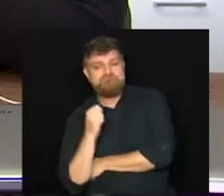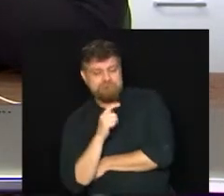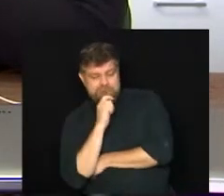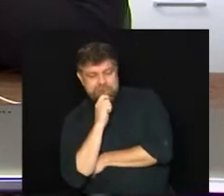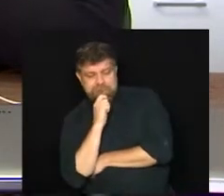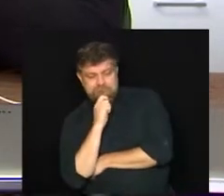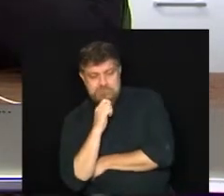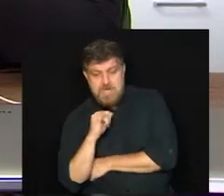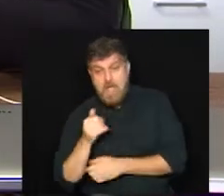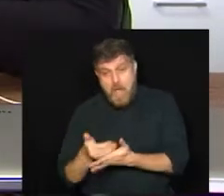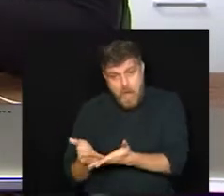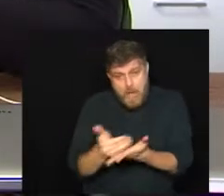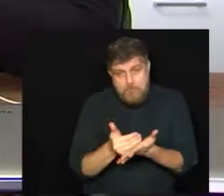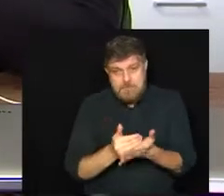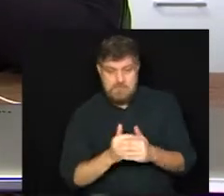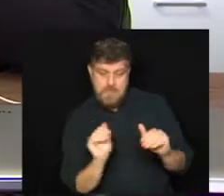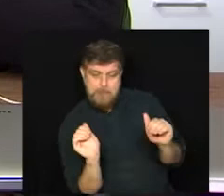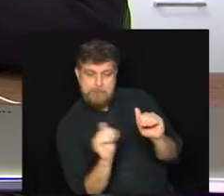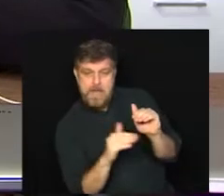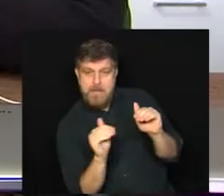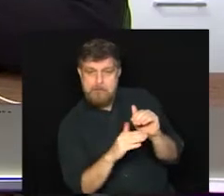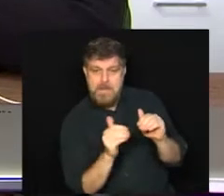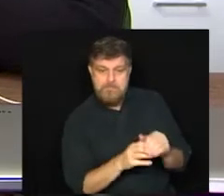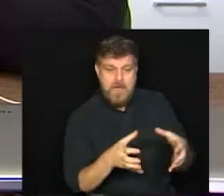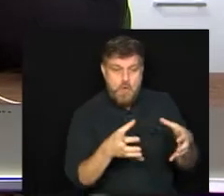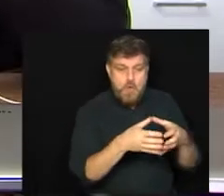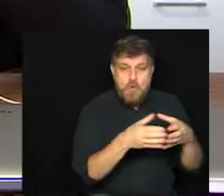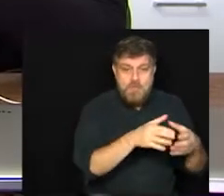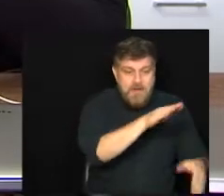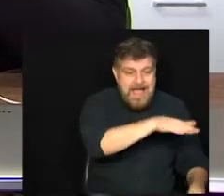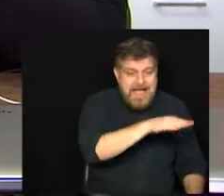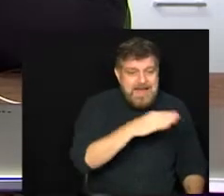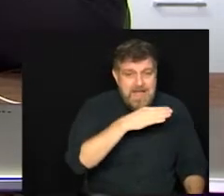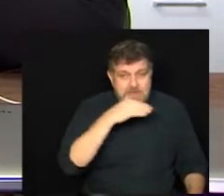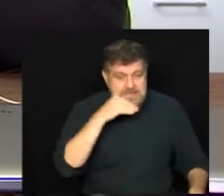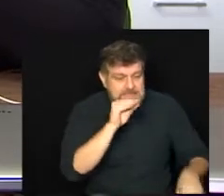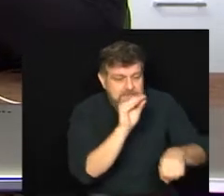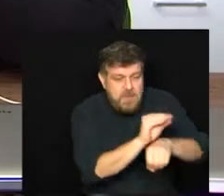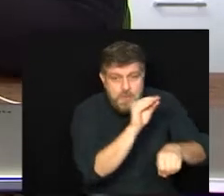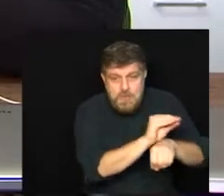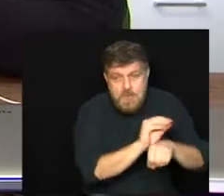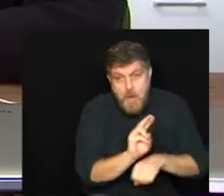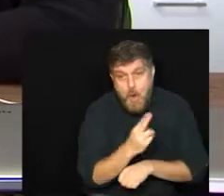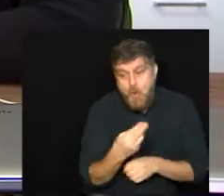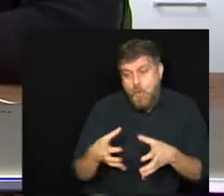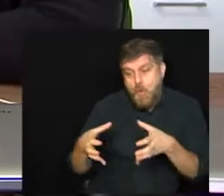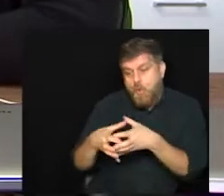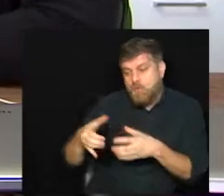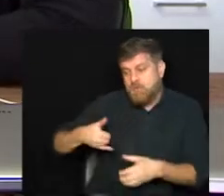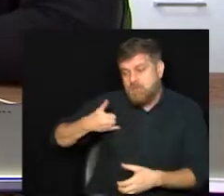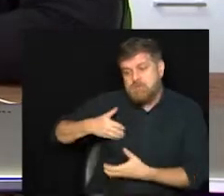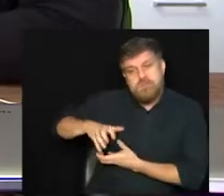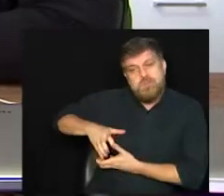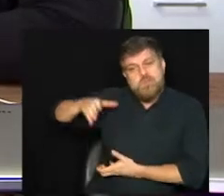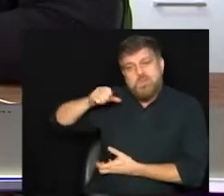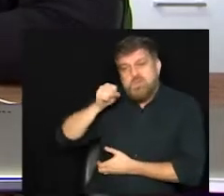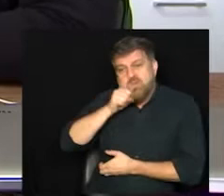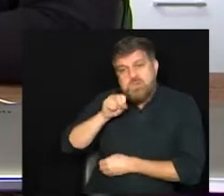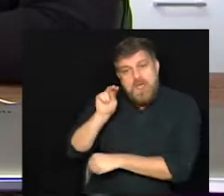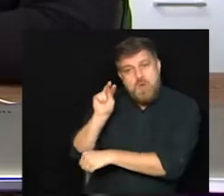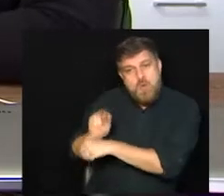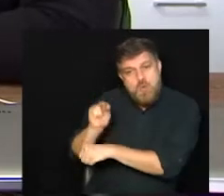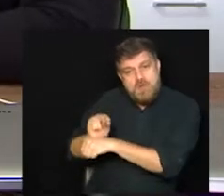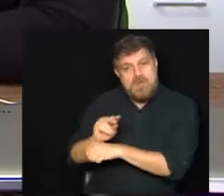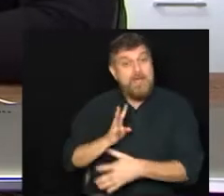parte do meu imposto para o Fundo da Criança e do Adolescente, do Estatuto da Criança e do Adolescente, ou para o Fundo do Idoso. Então, eu acho isso muito